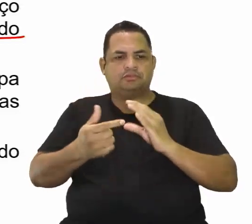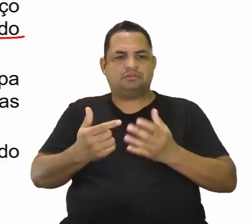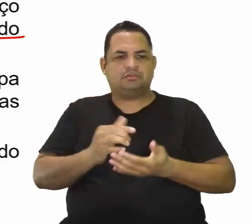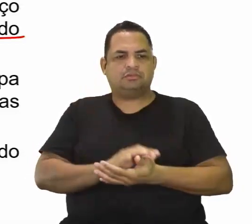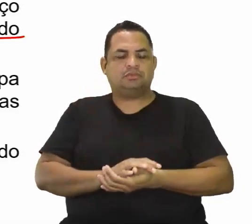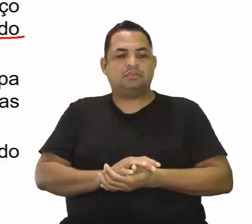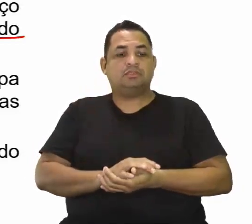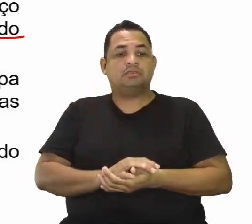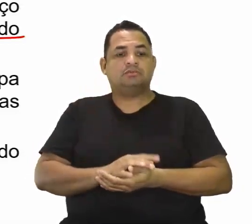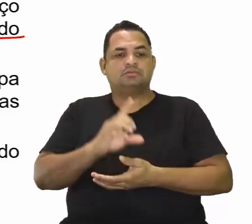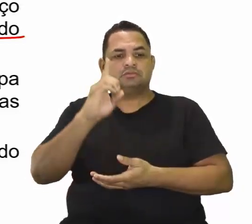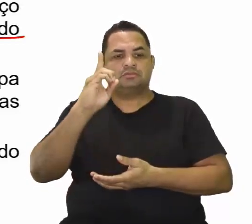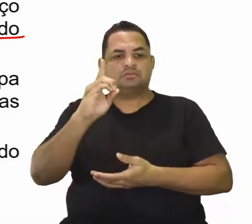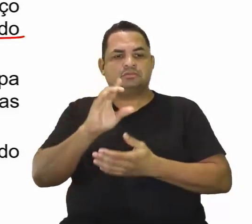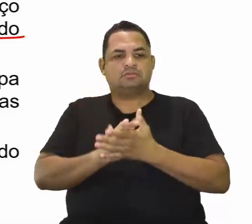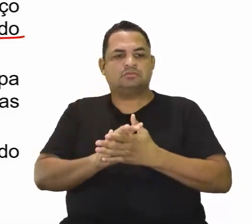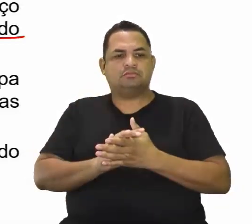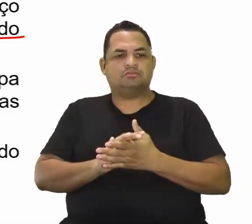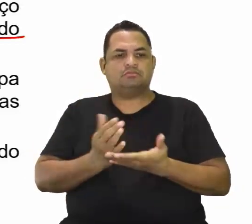capitalismo. E a letra D,